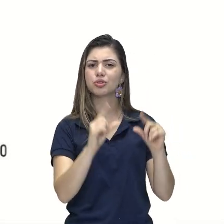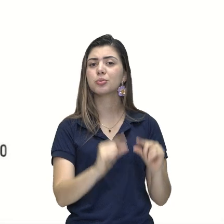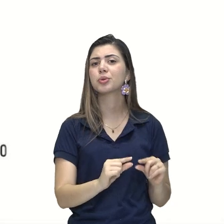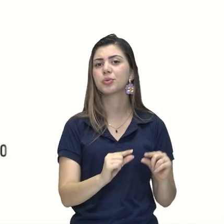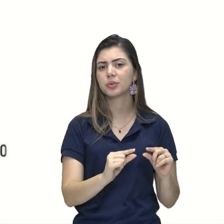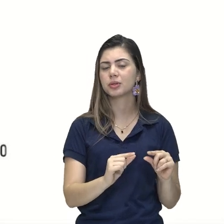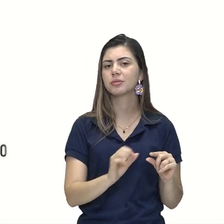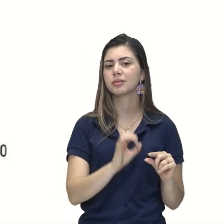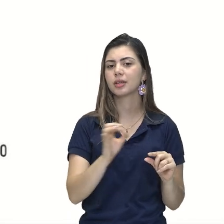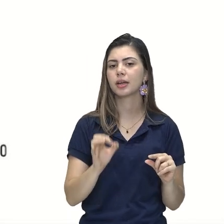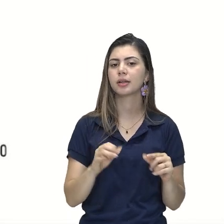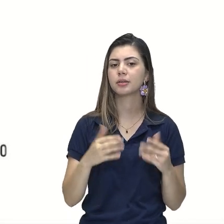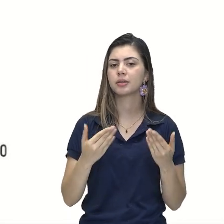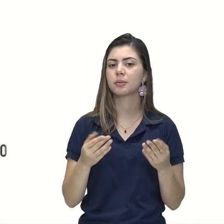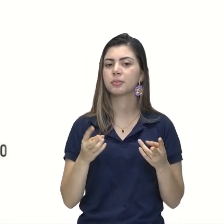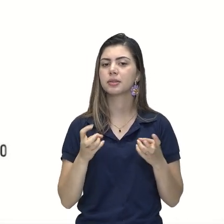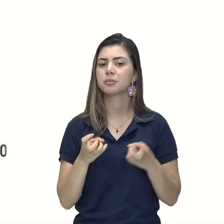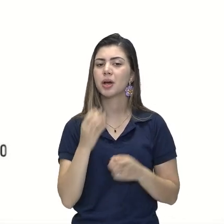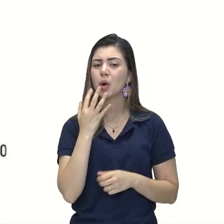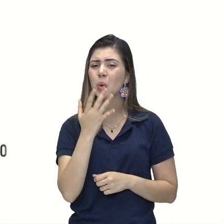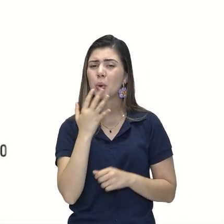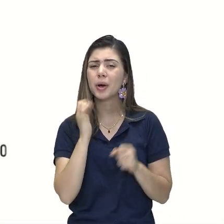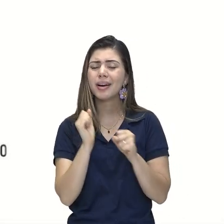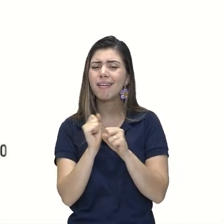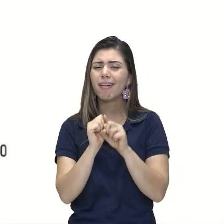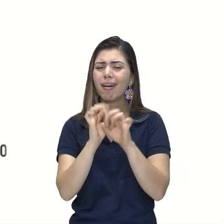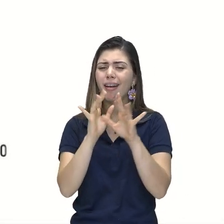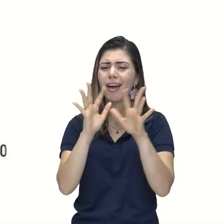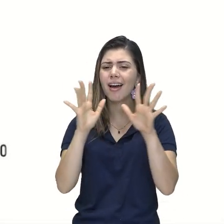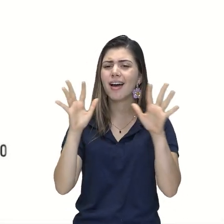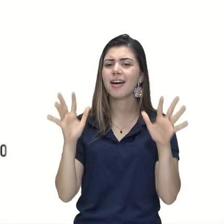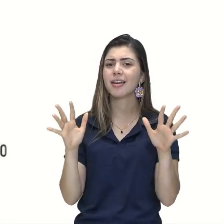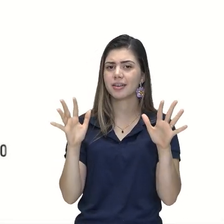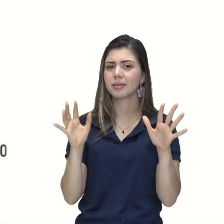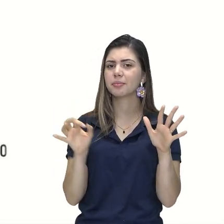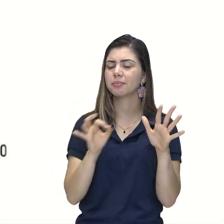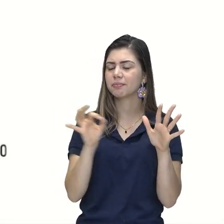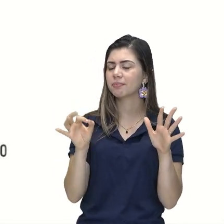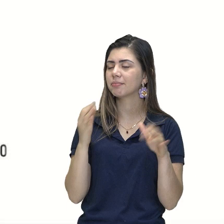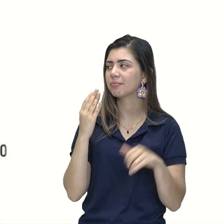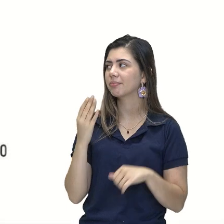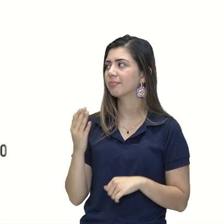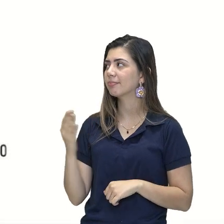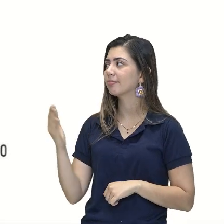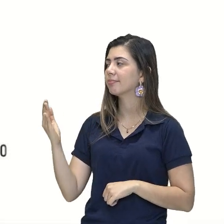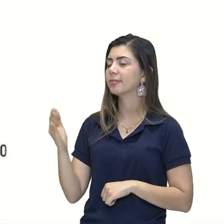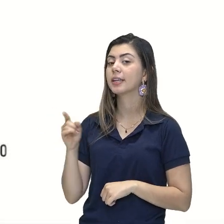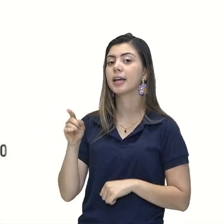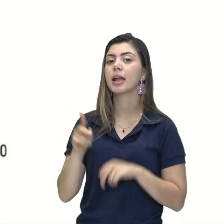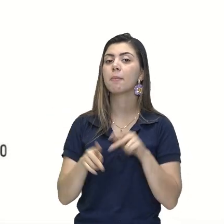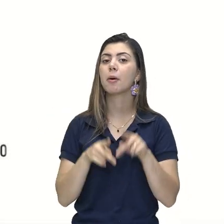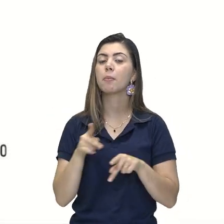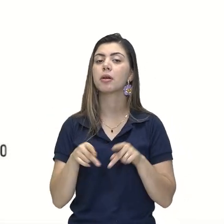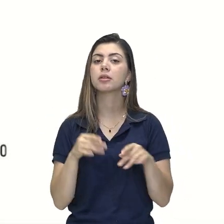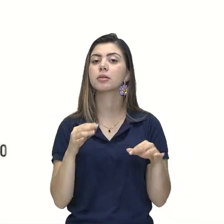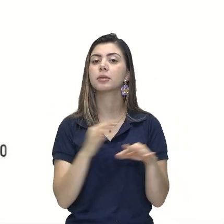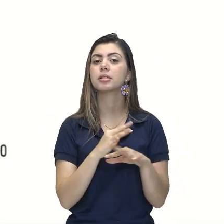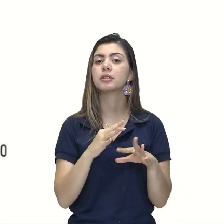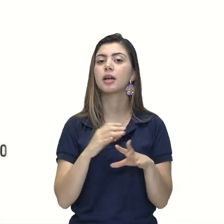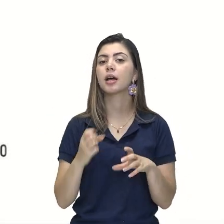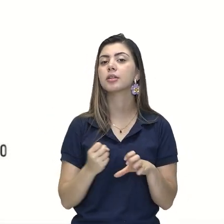com uma cor aqui bem clarinha no nosso mapa, que eles têm uma população urbana de